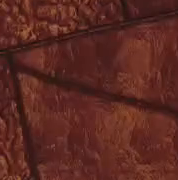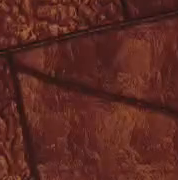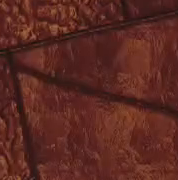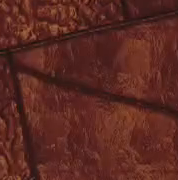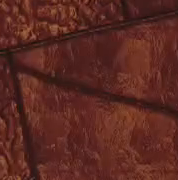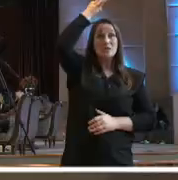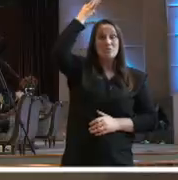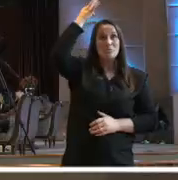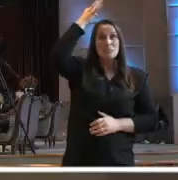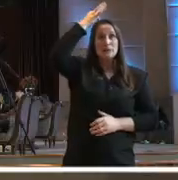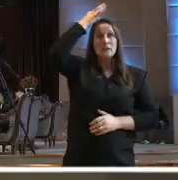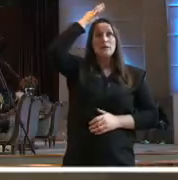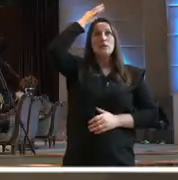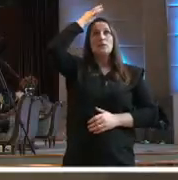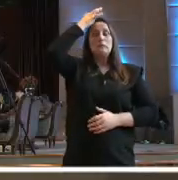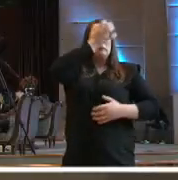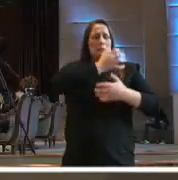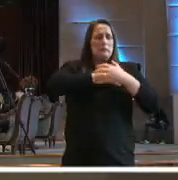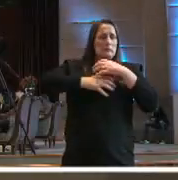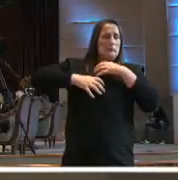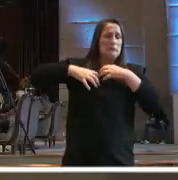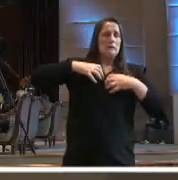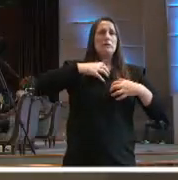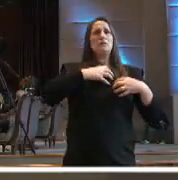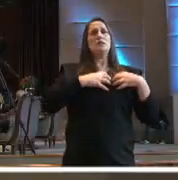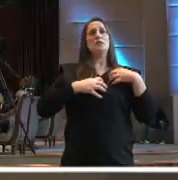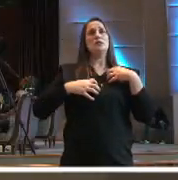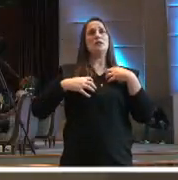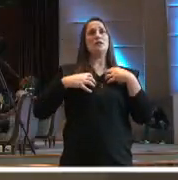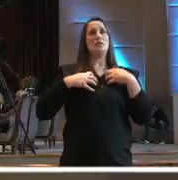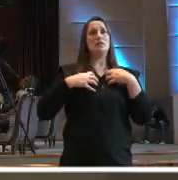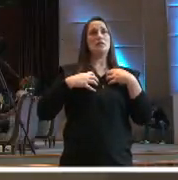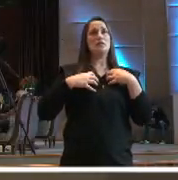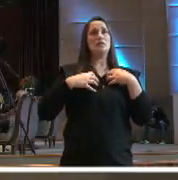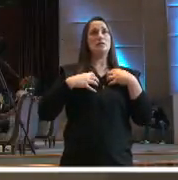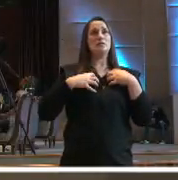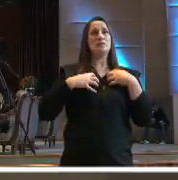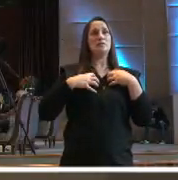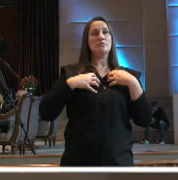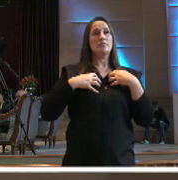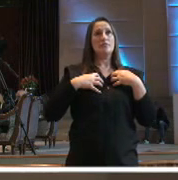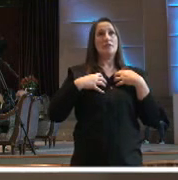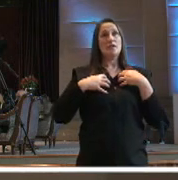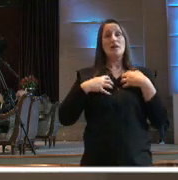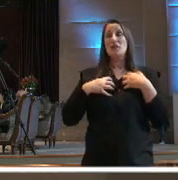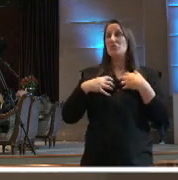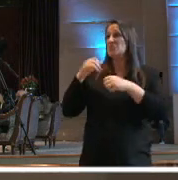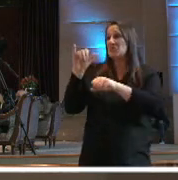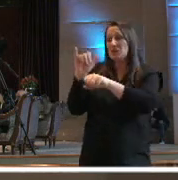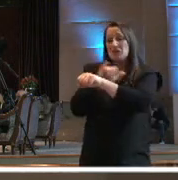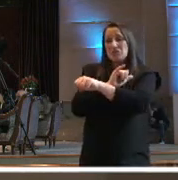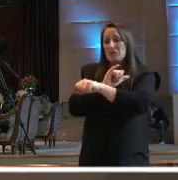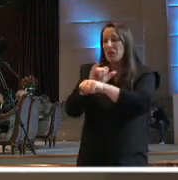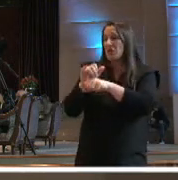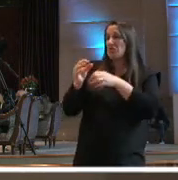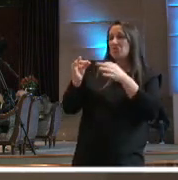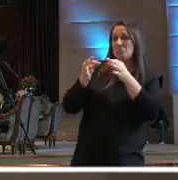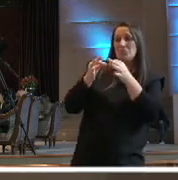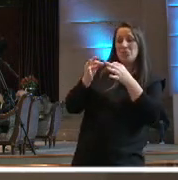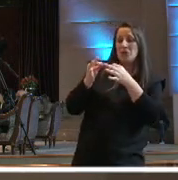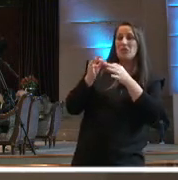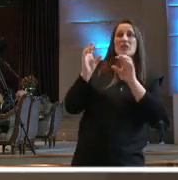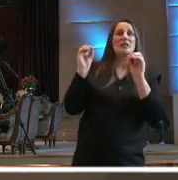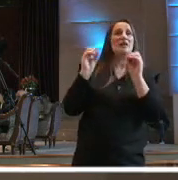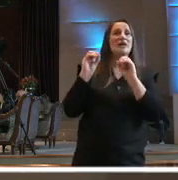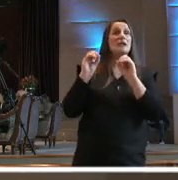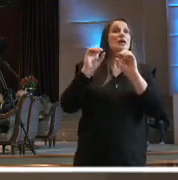oprimido. Ele está dizendo: olha, eu não tinha argumento, eu não tinha estratégia, eu não tinha nada, eu só tinha